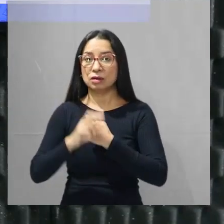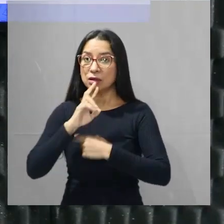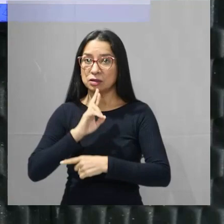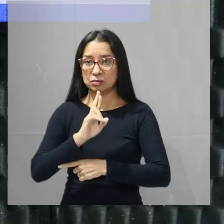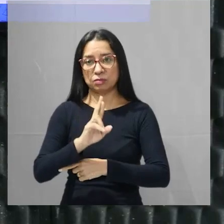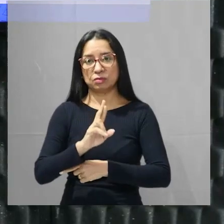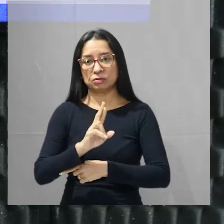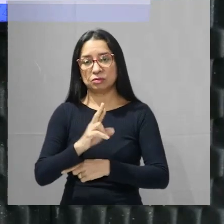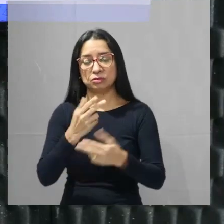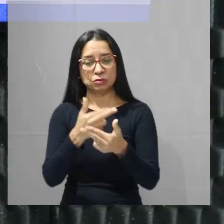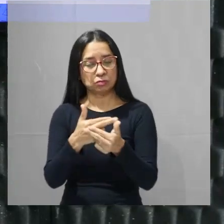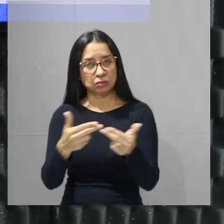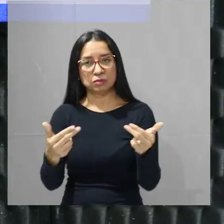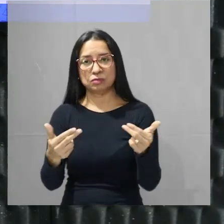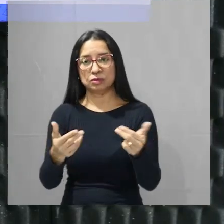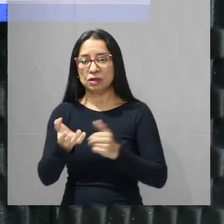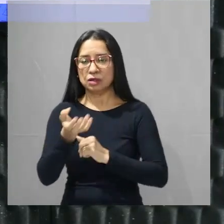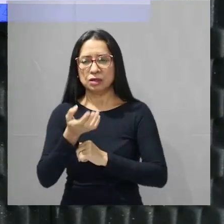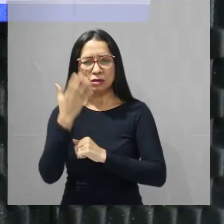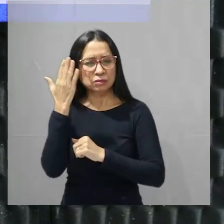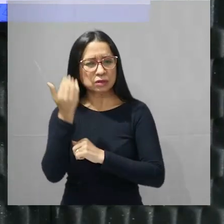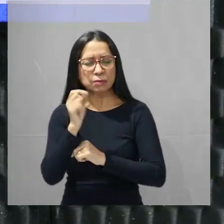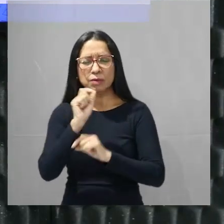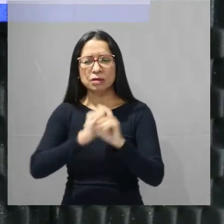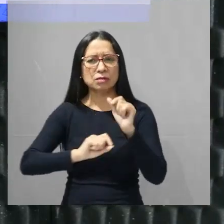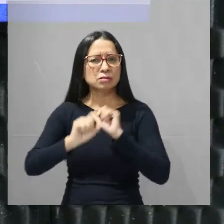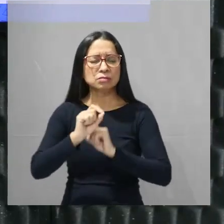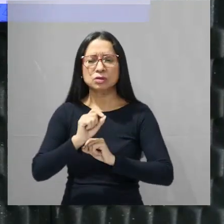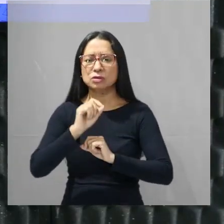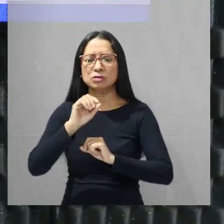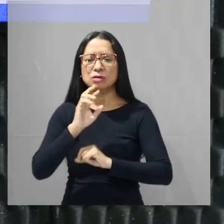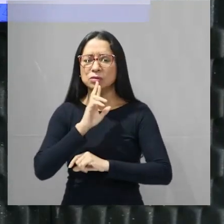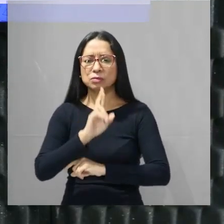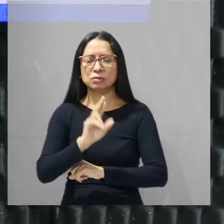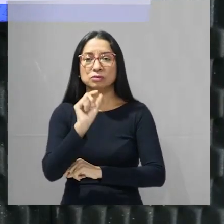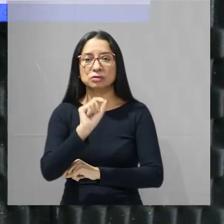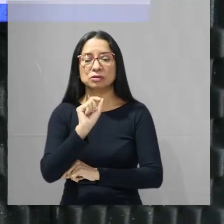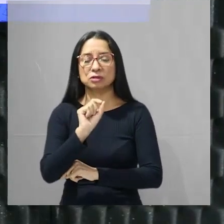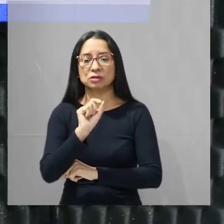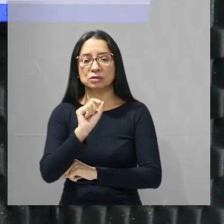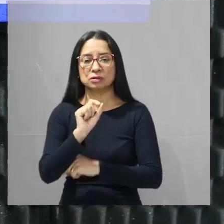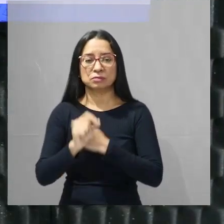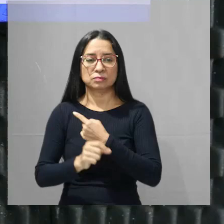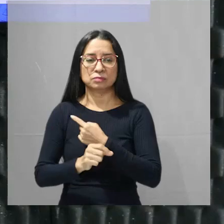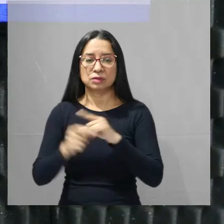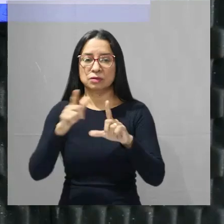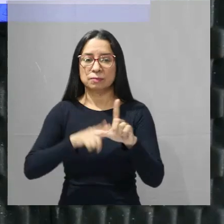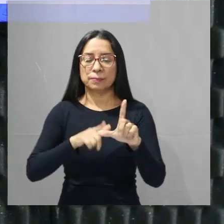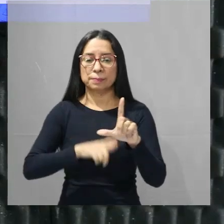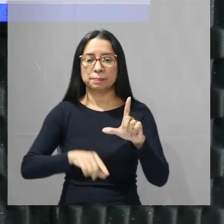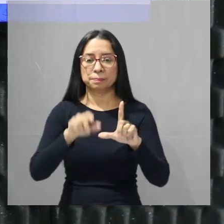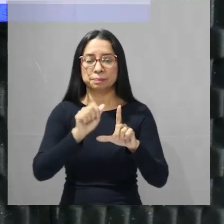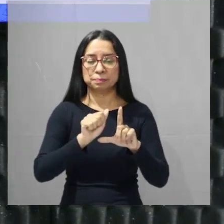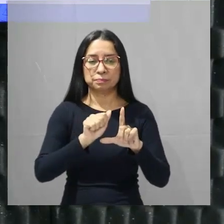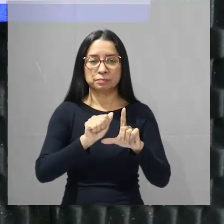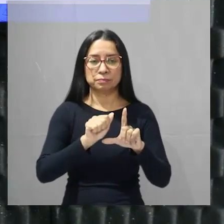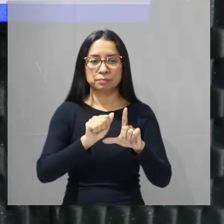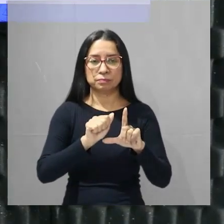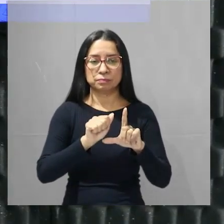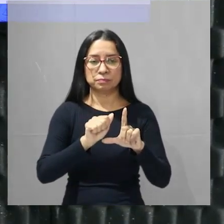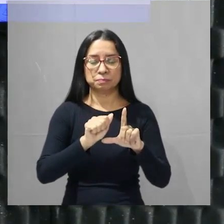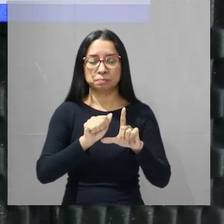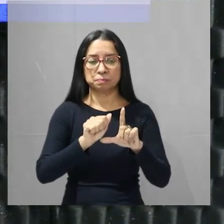de algo. Ou seja, eu quero identificar que consequência é essa. É consequência da manutenção dos modos do convívio social?